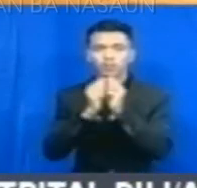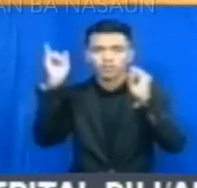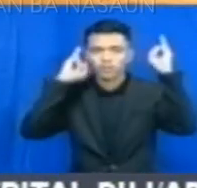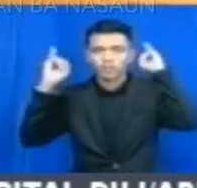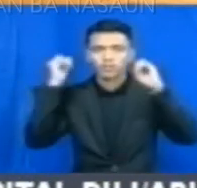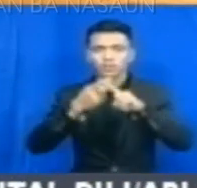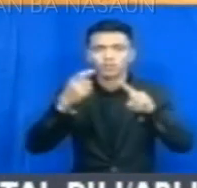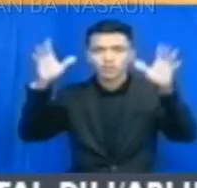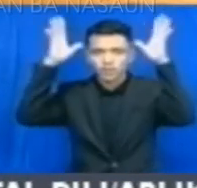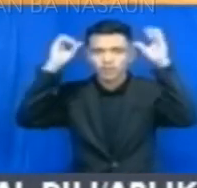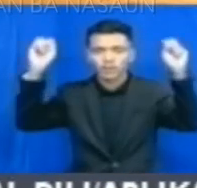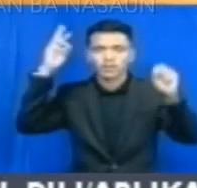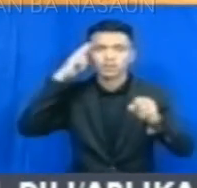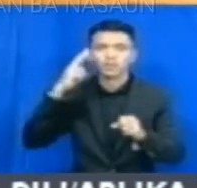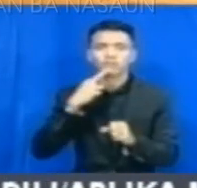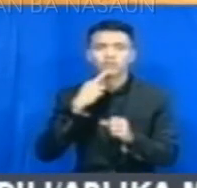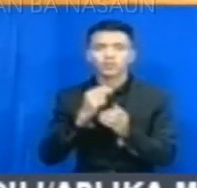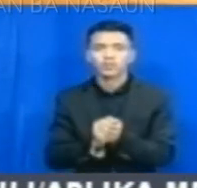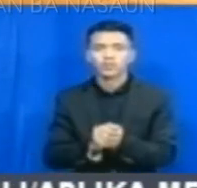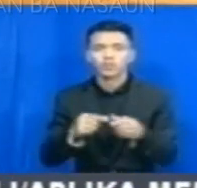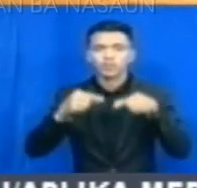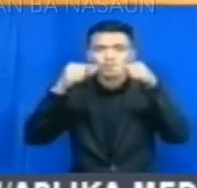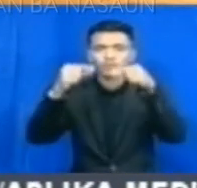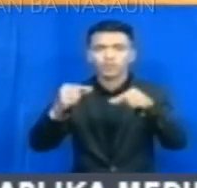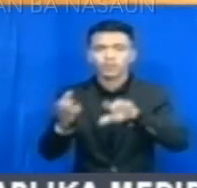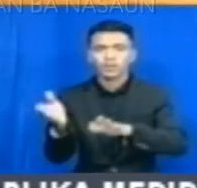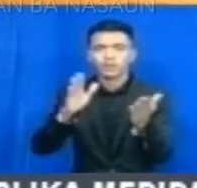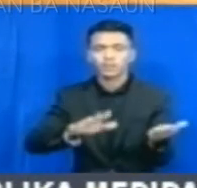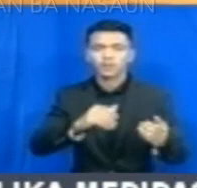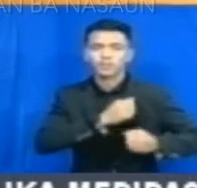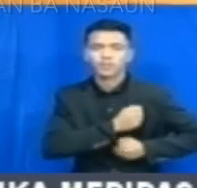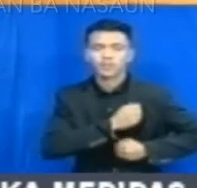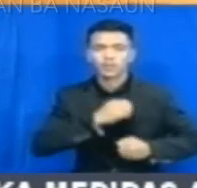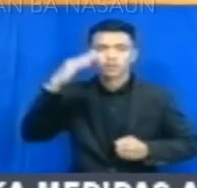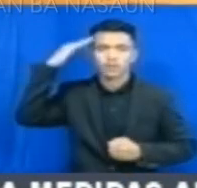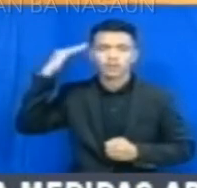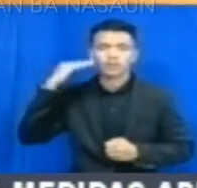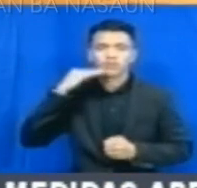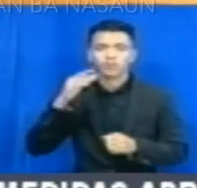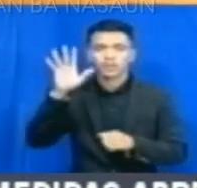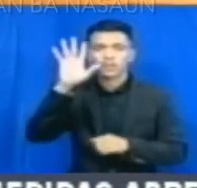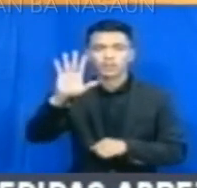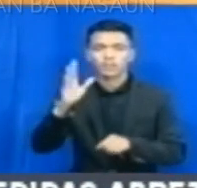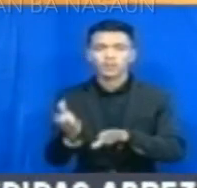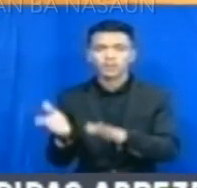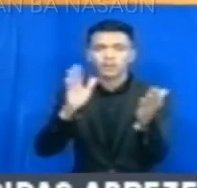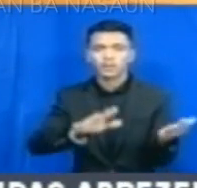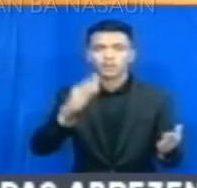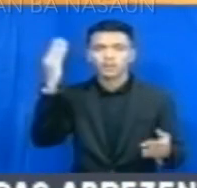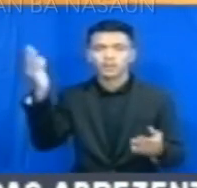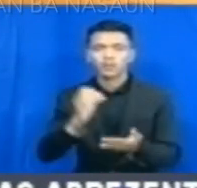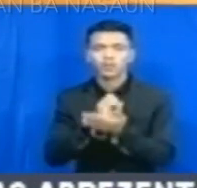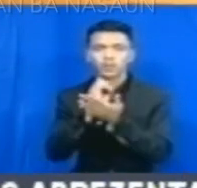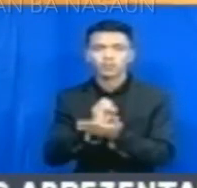O si Presidente da República José Ramos Horta condecora mate bien militar Coreia do Sul na em Lima, nebe mate iho e kusi.